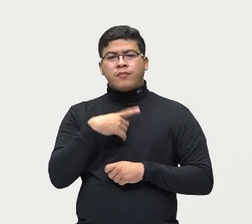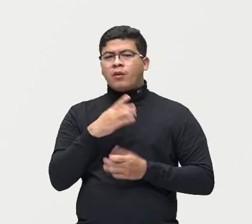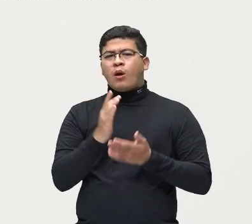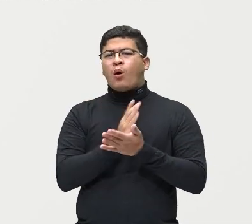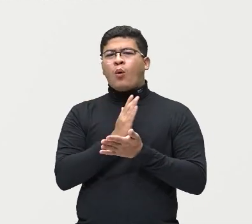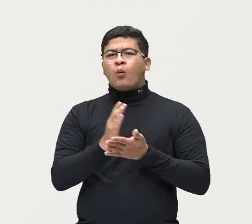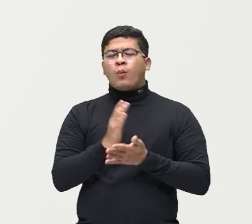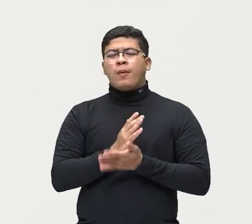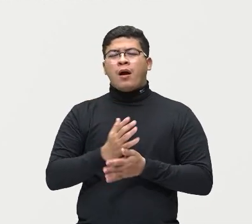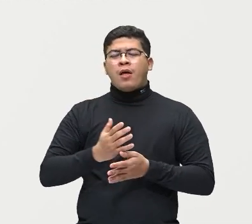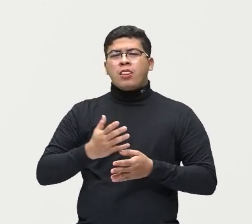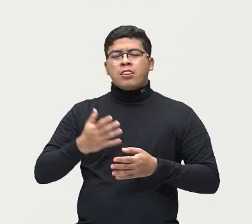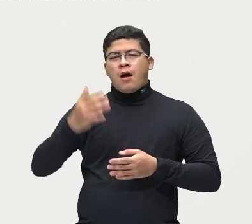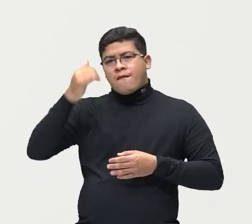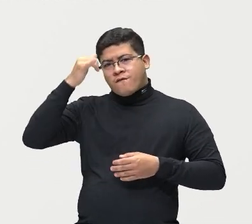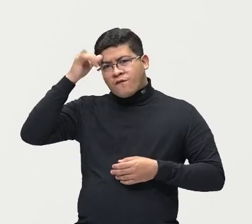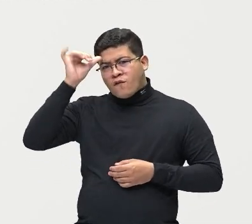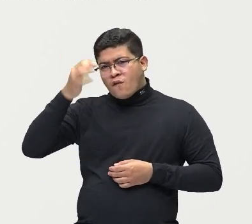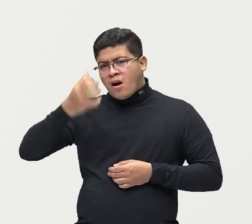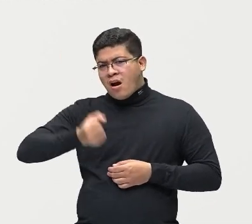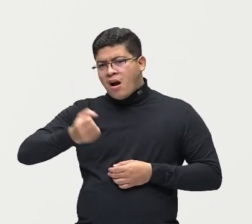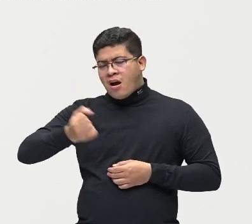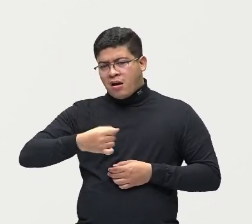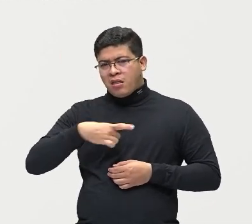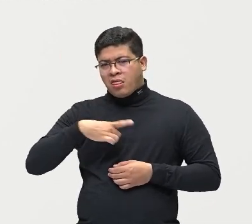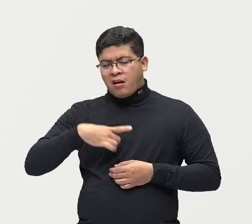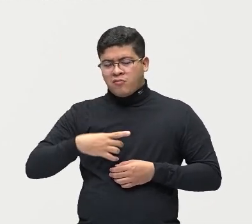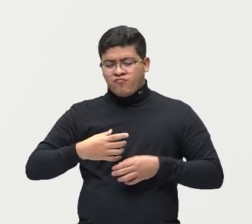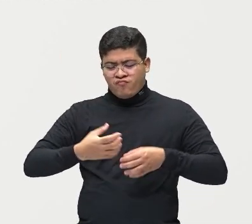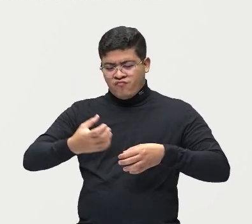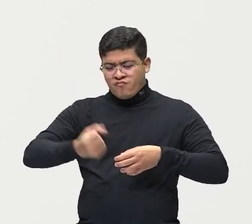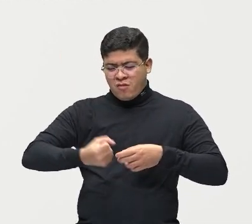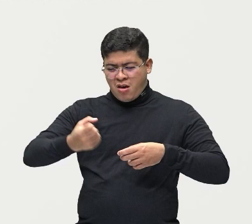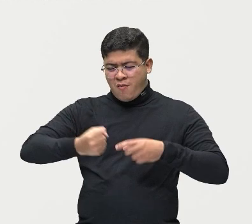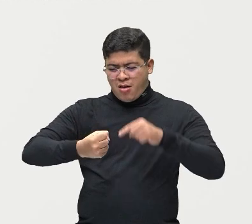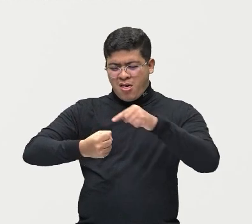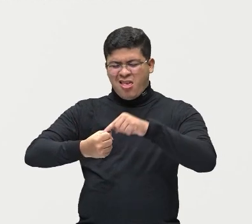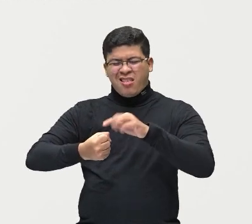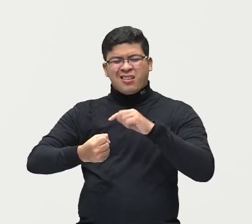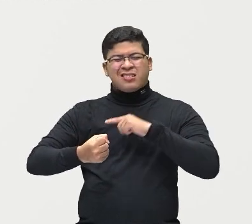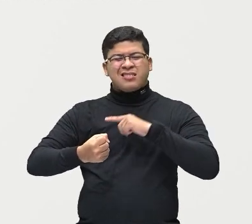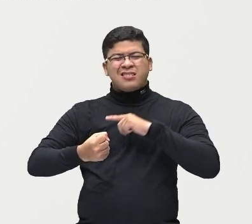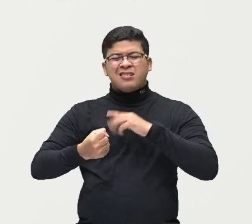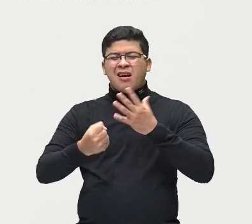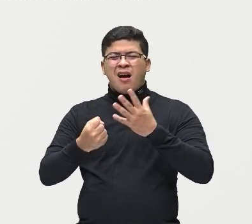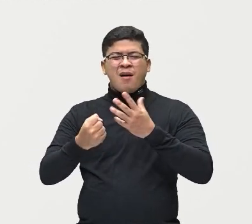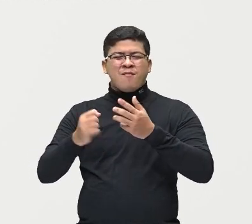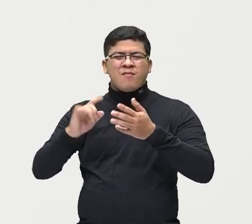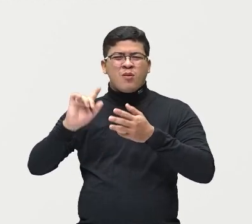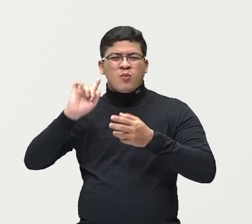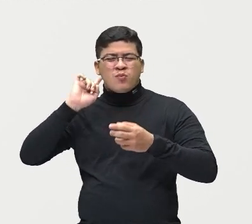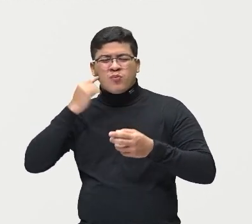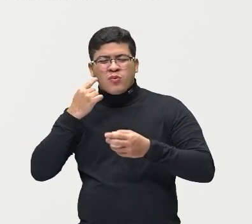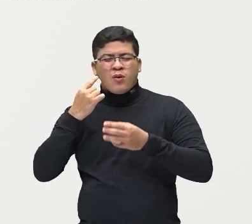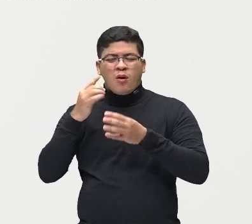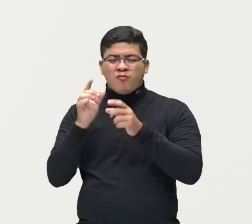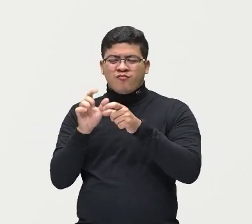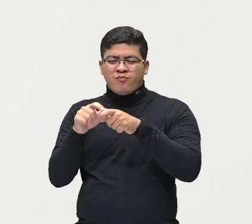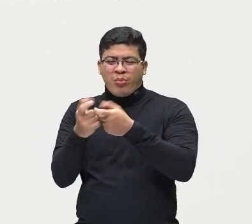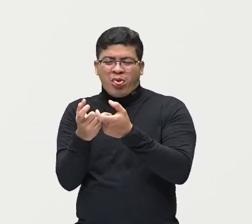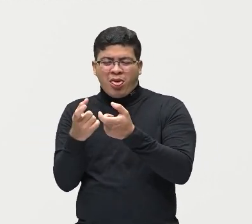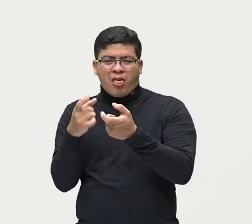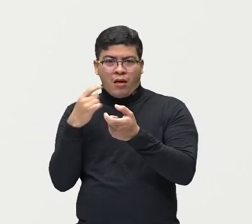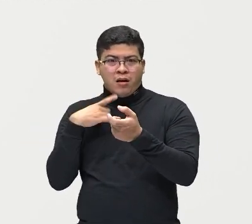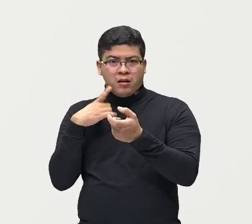tinham feridas nas tetas semelhantes às provocadas pela varíola no corpo de humanos.